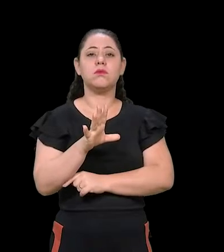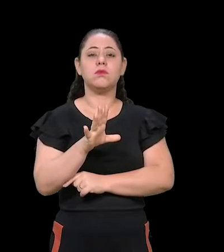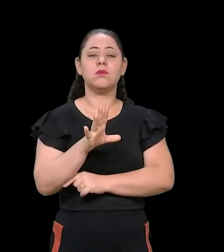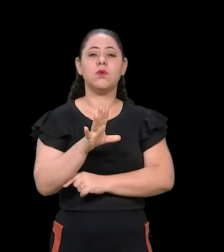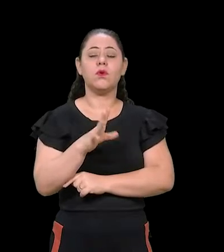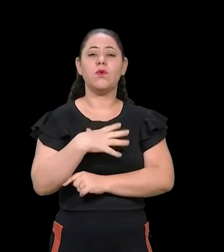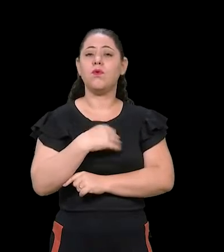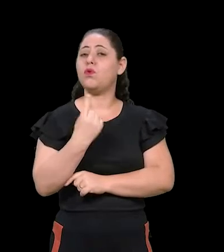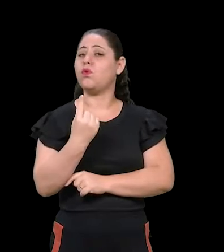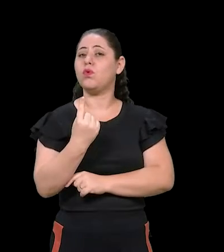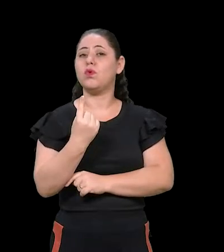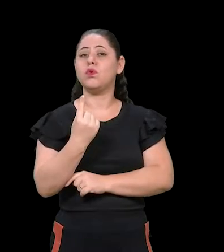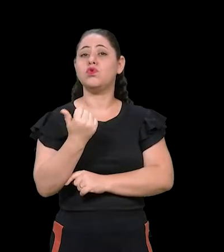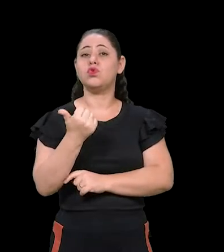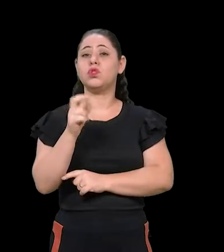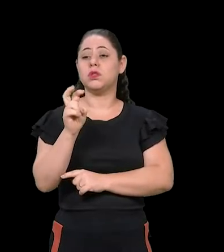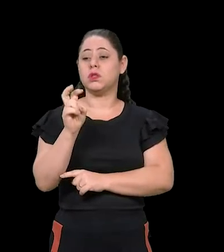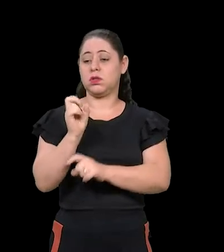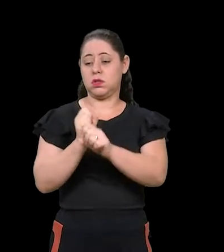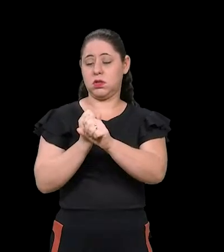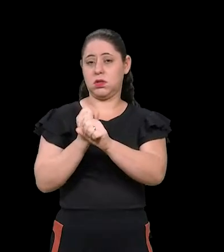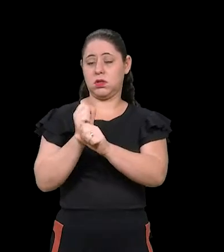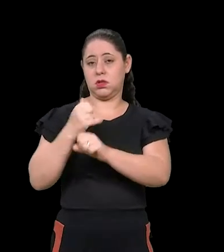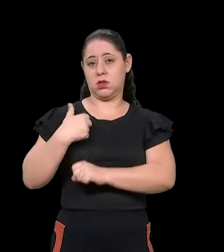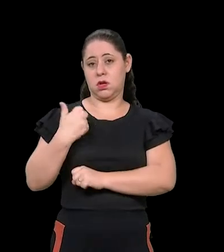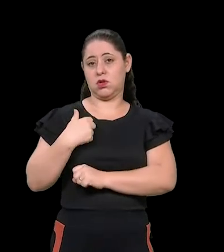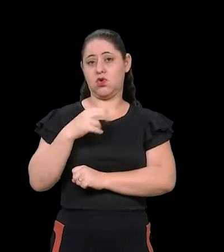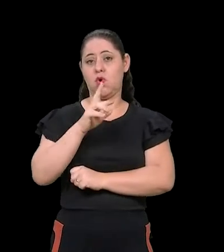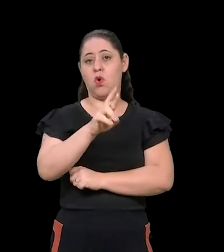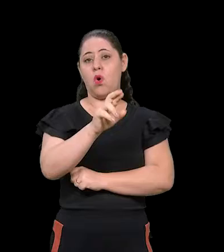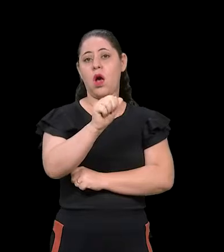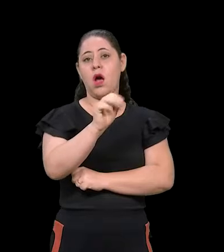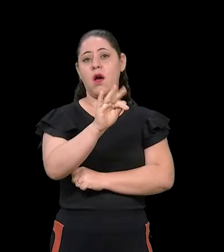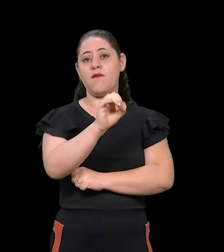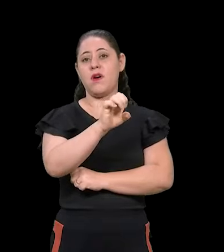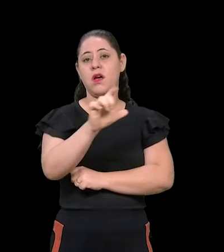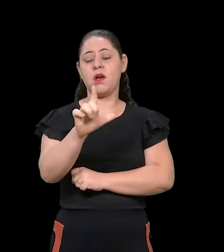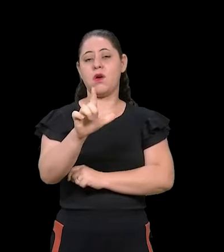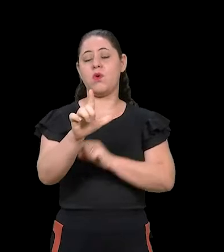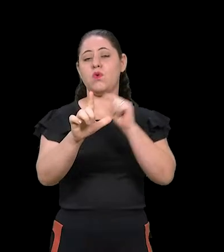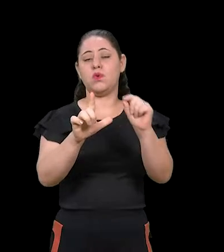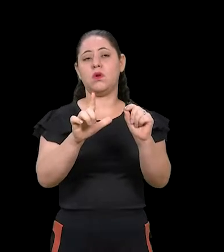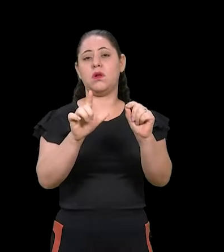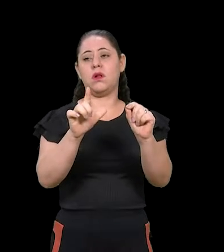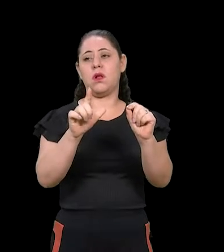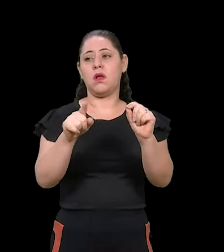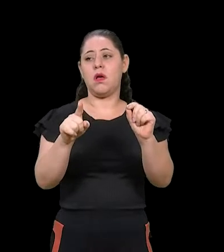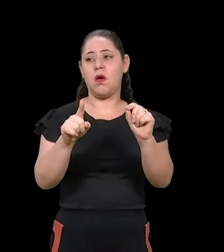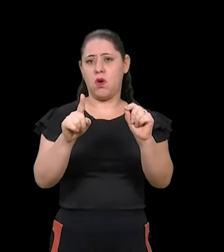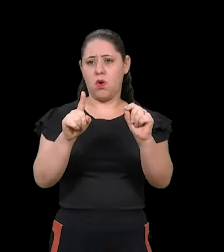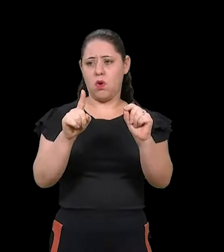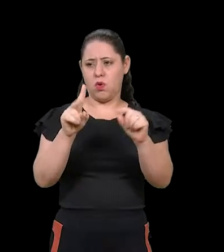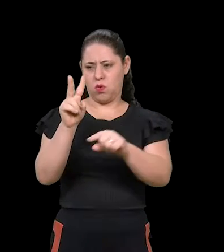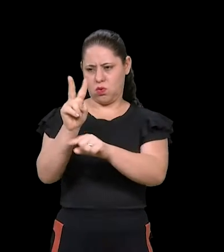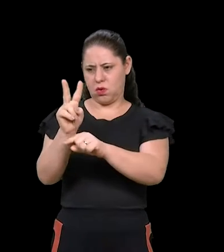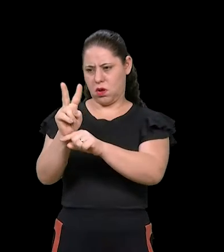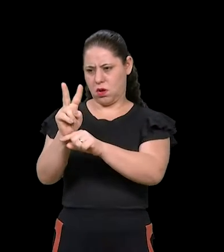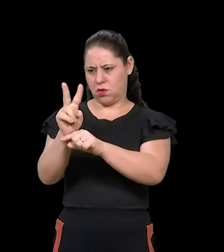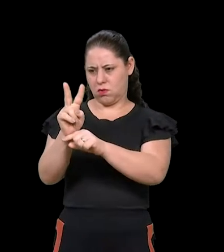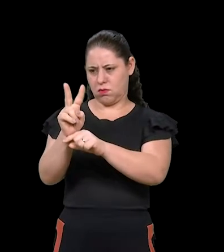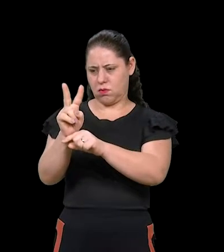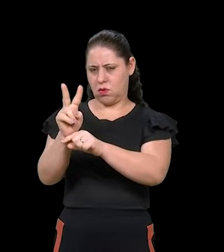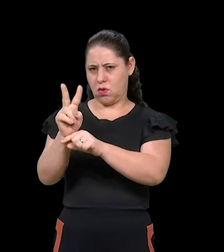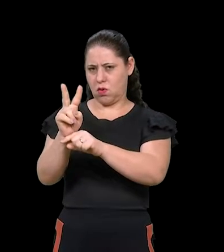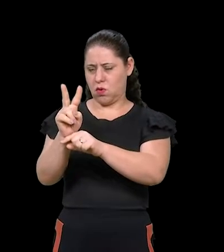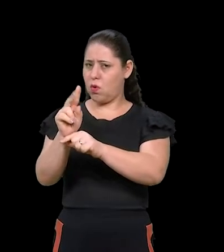né? Um filho só, de 15 anos hoje, o Rafael, e era a minha